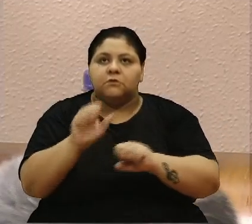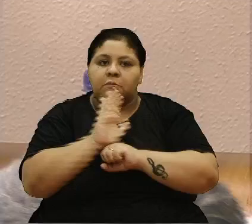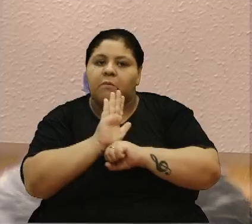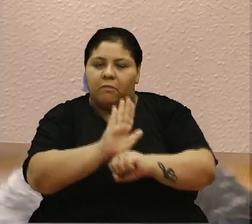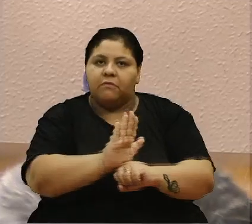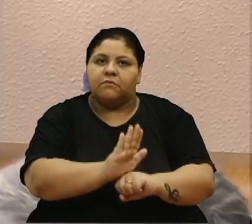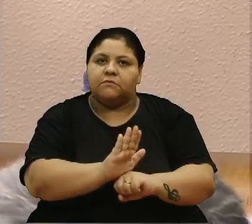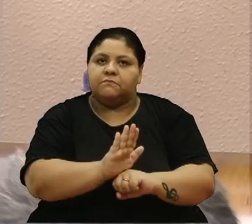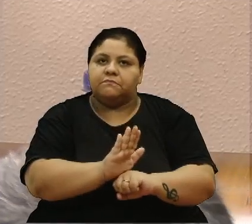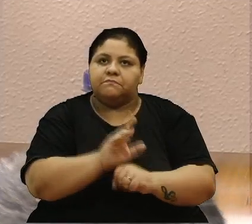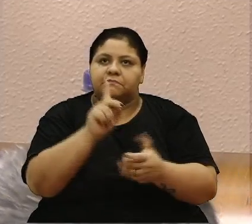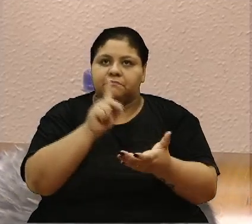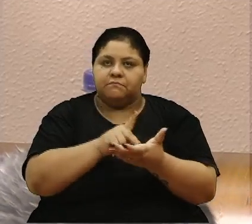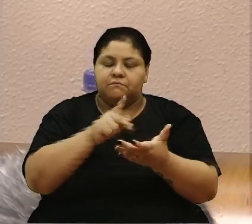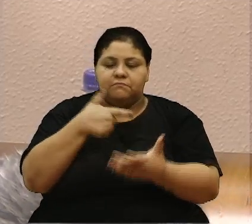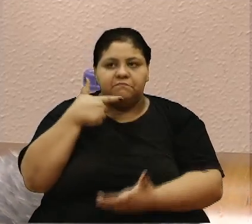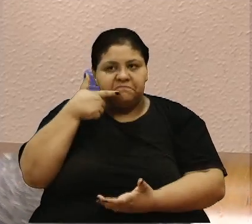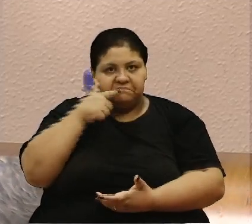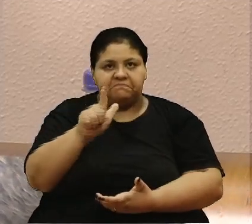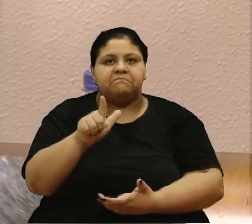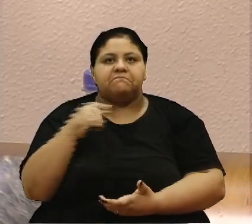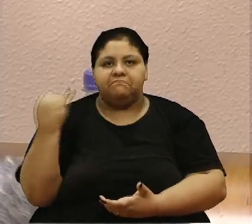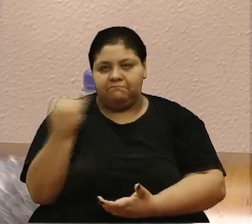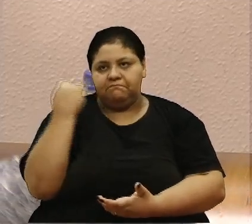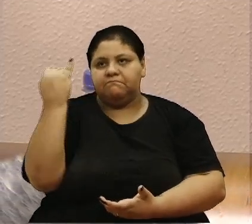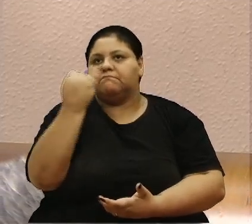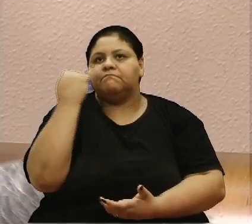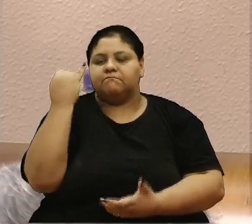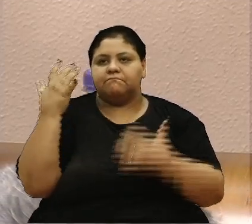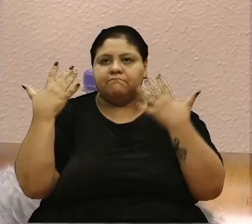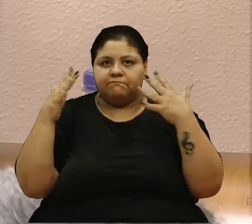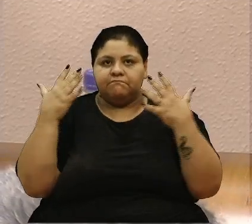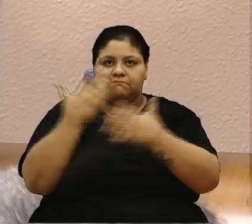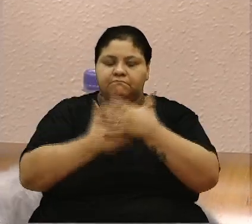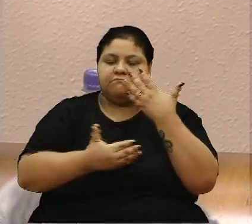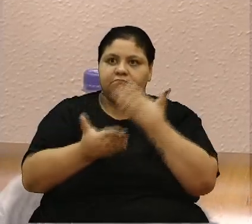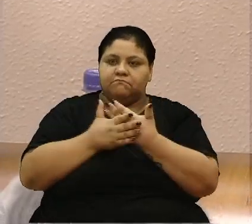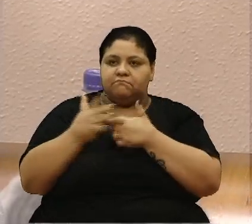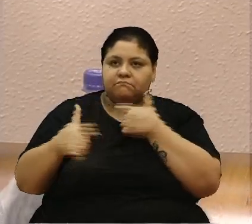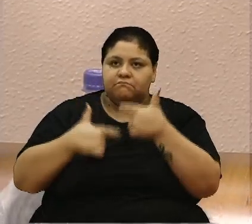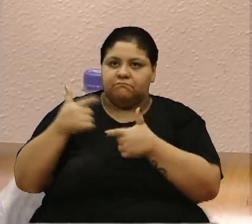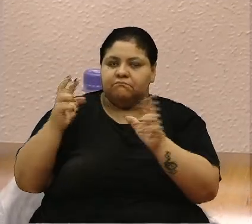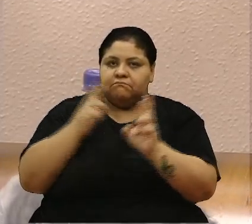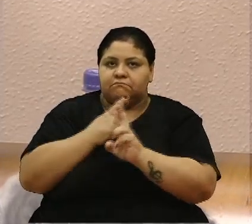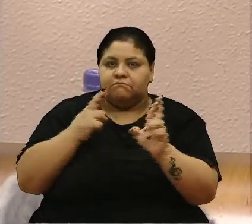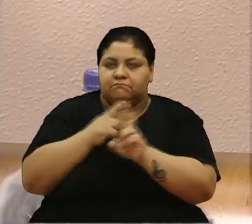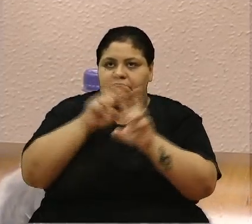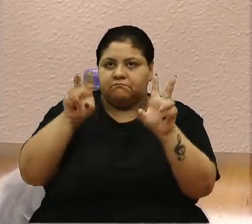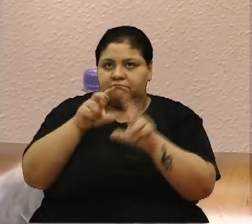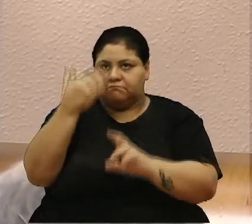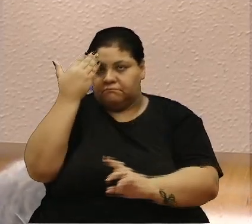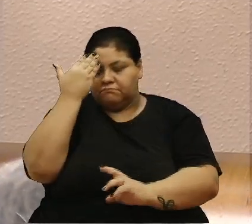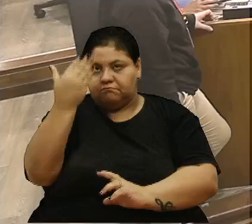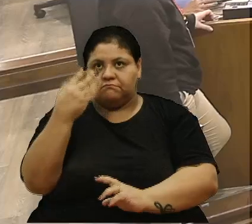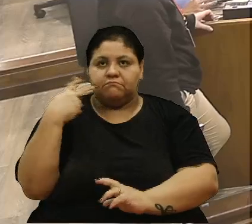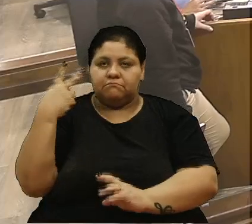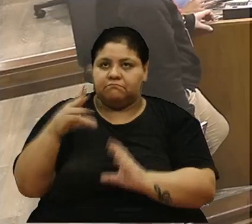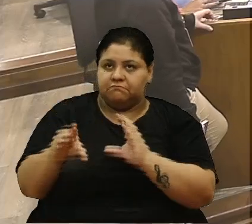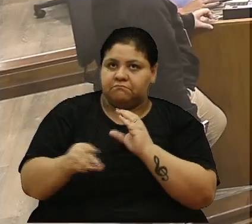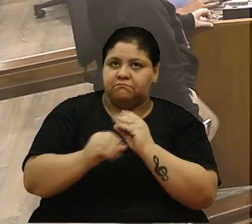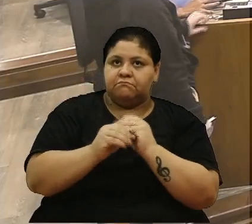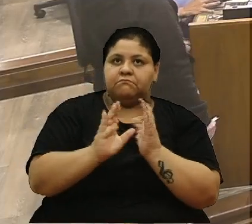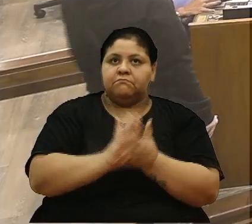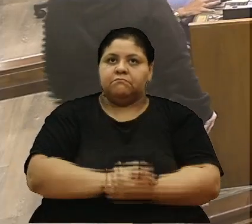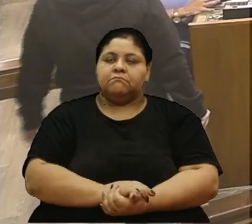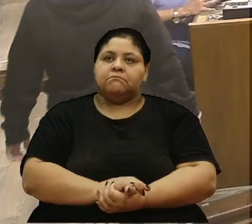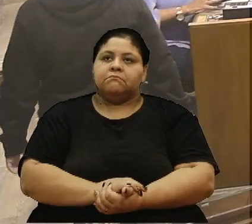isso. Então, de fato, é uma vitória importantíssima e lhe parabenizar por todo o trabalho em relação a essa pauta. Obrigada, vereadora, pela parte. Obrigada,